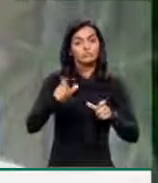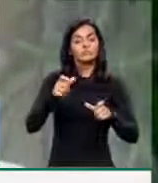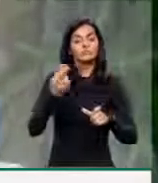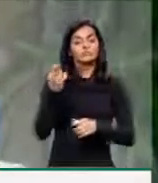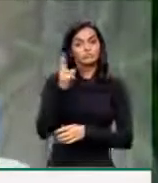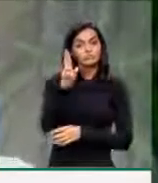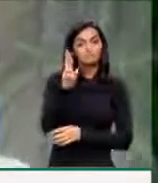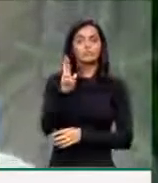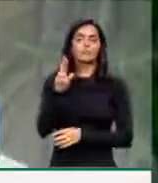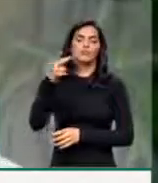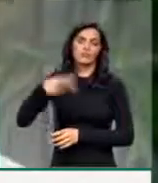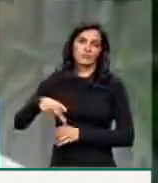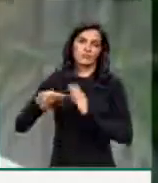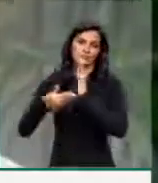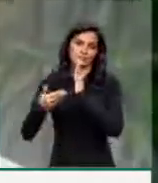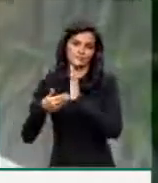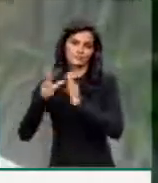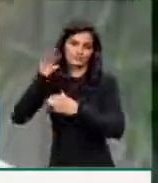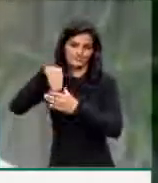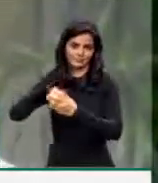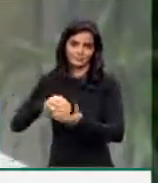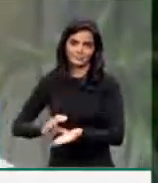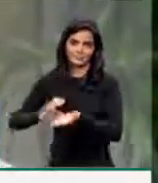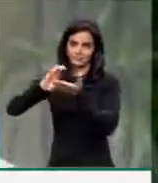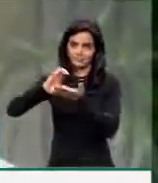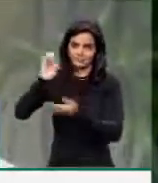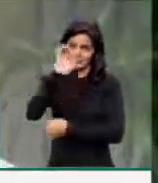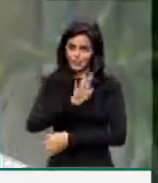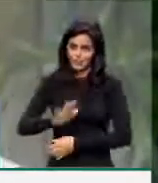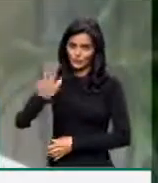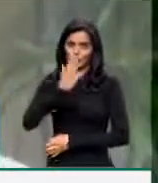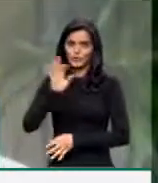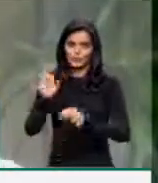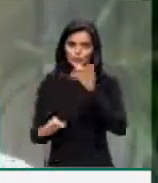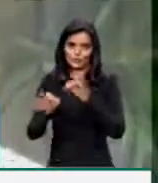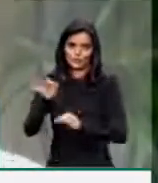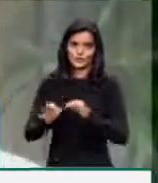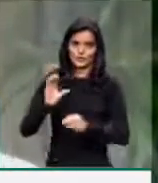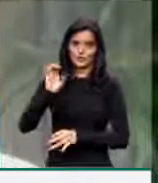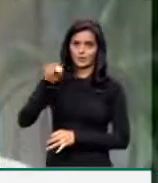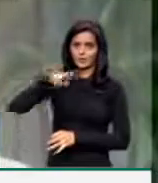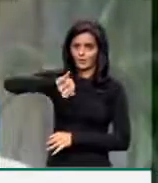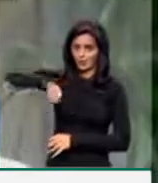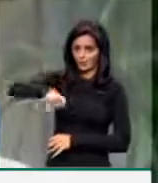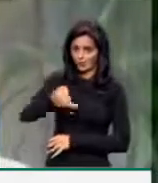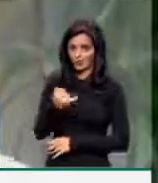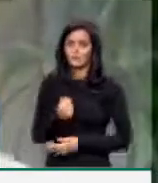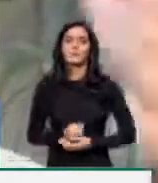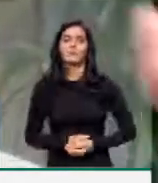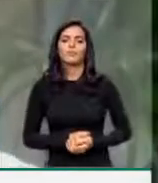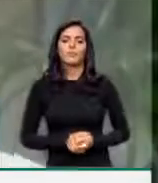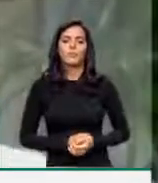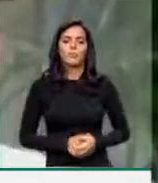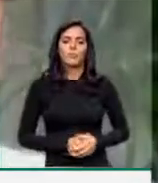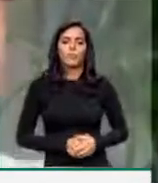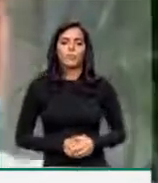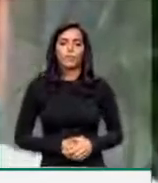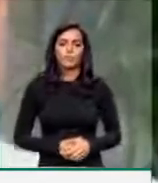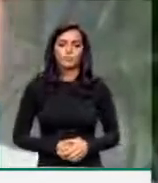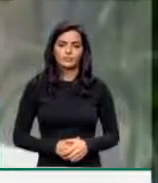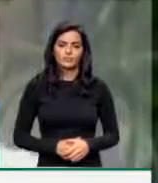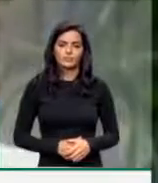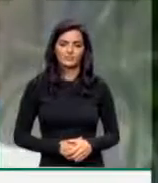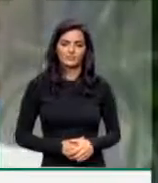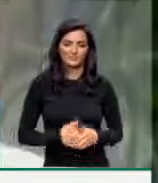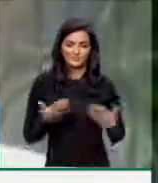da Câmara dos Deputados no Conselho Nacional de Justiça. Portanto, senhor presidente, senhores líderes, senhoras deputadas e deputadas, expressando aqui com